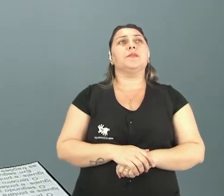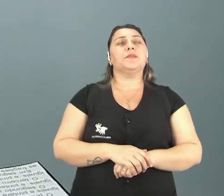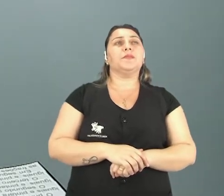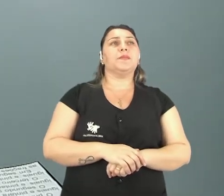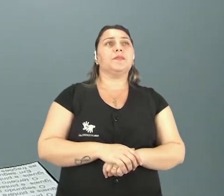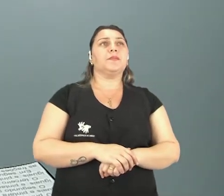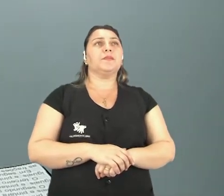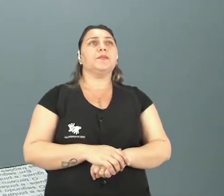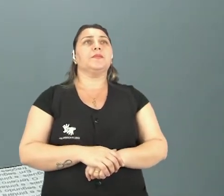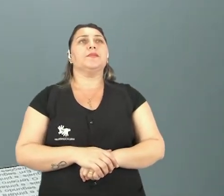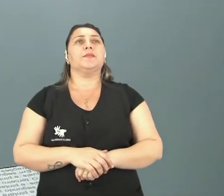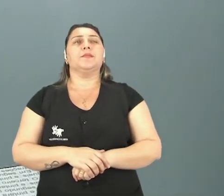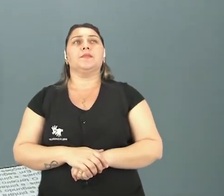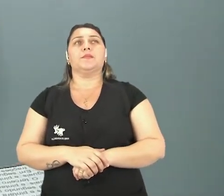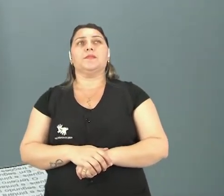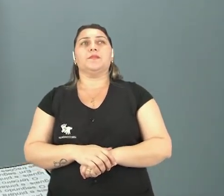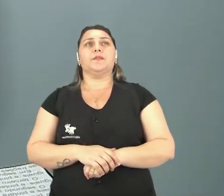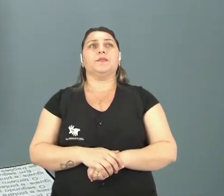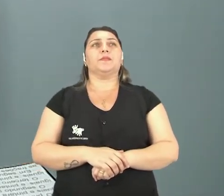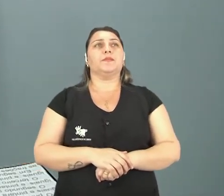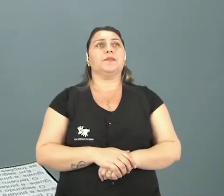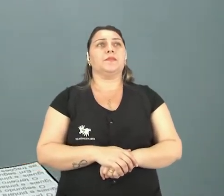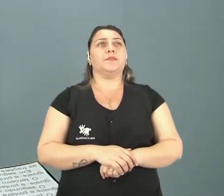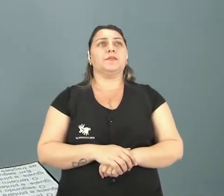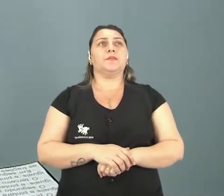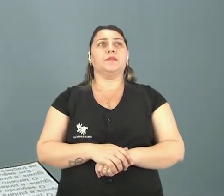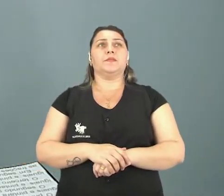pincel para colocarmos.